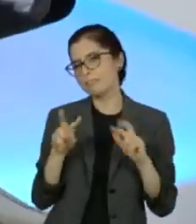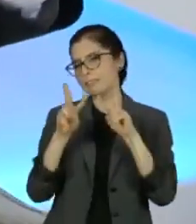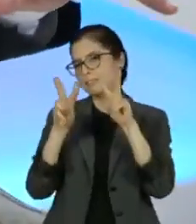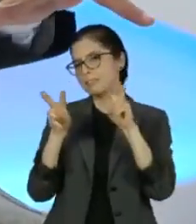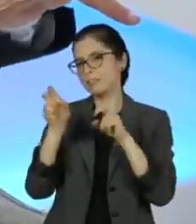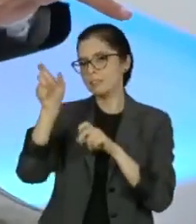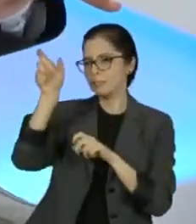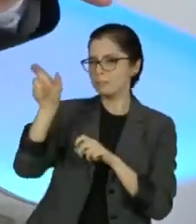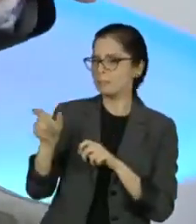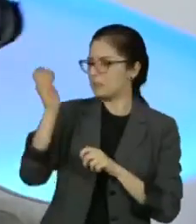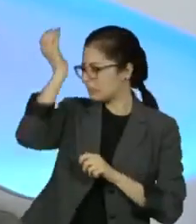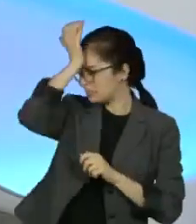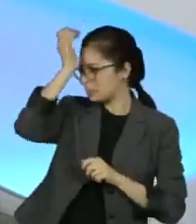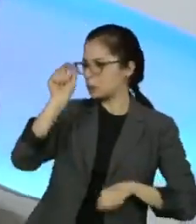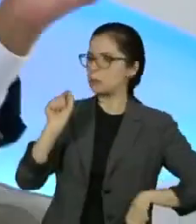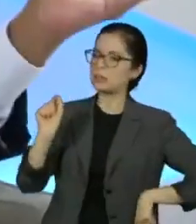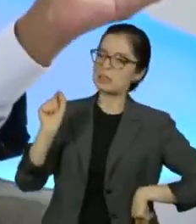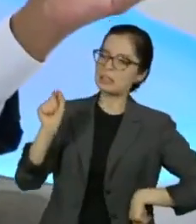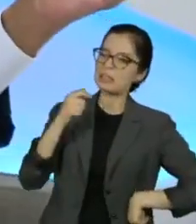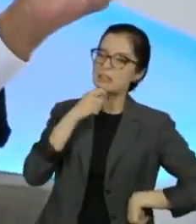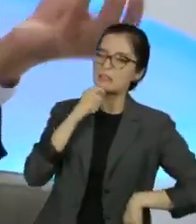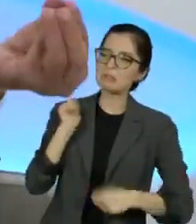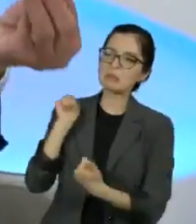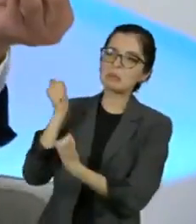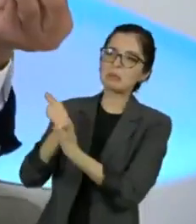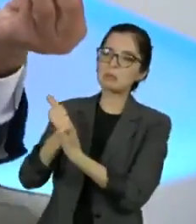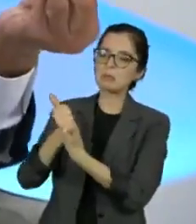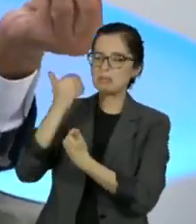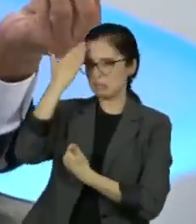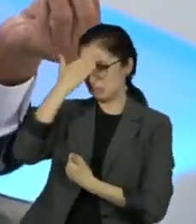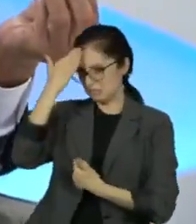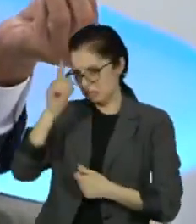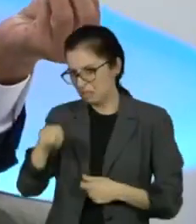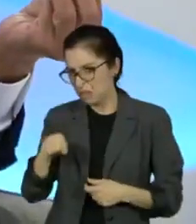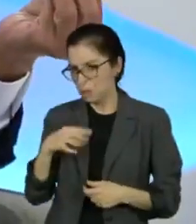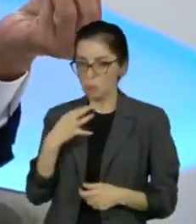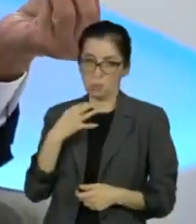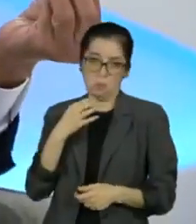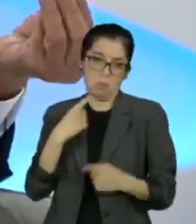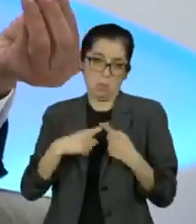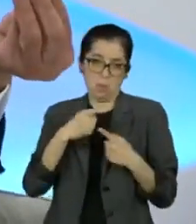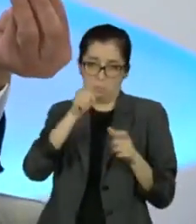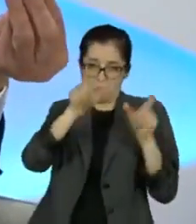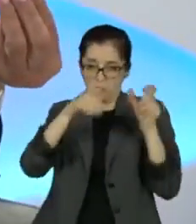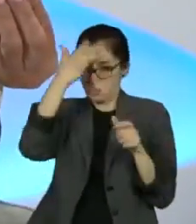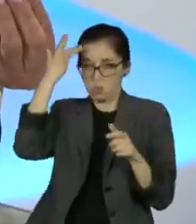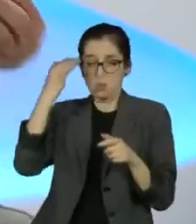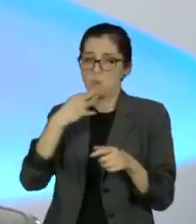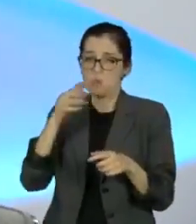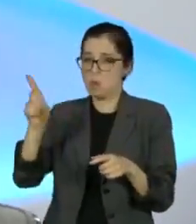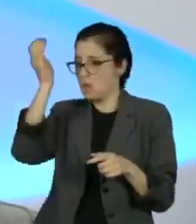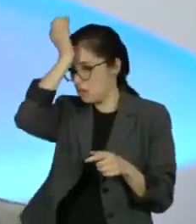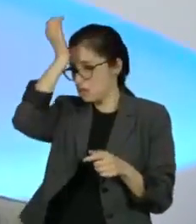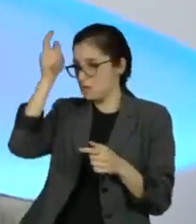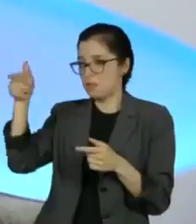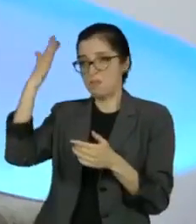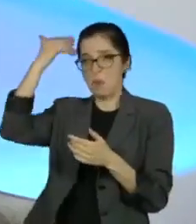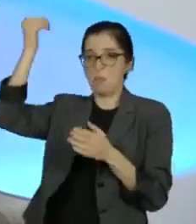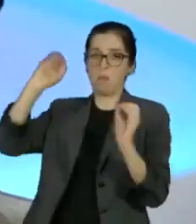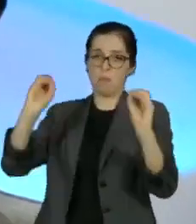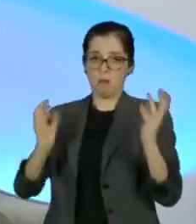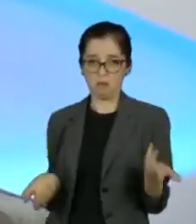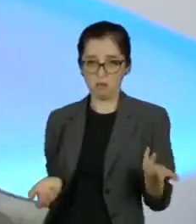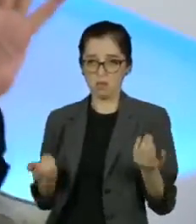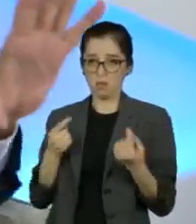que o casamento eu tava da prefeitura substitui usar e ninguém conhecia direito então o que o quadro intenção do comercial alguns a a